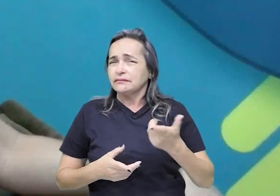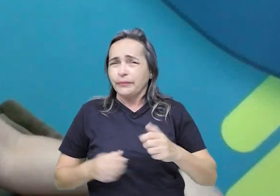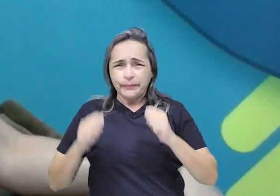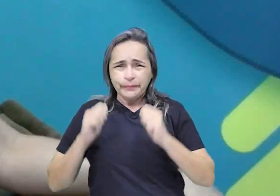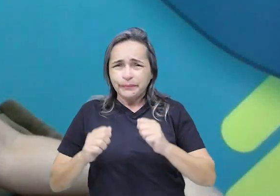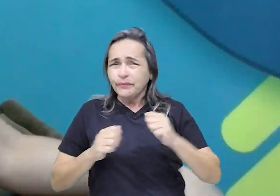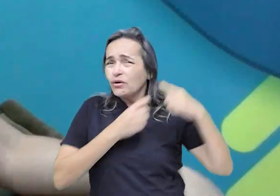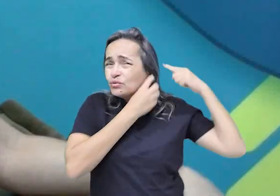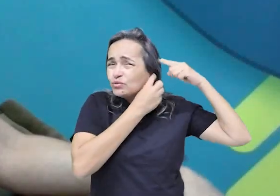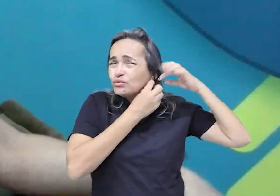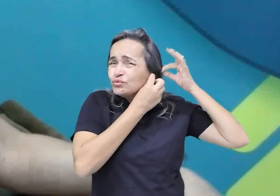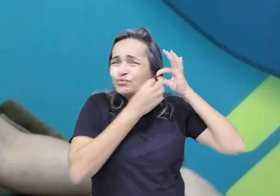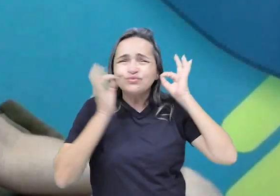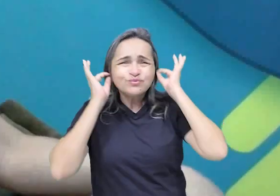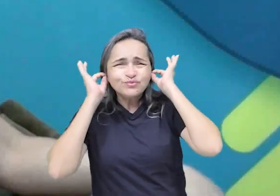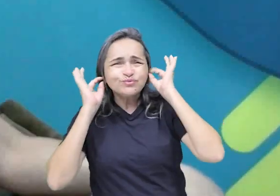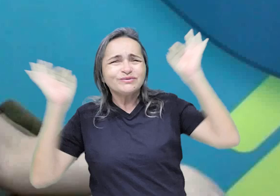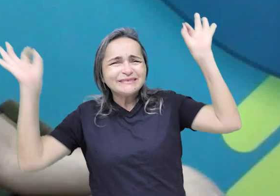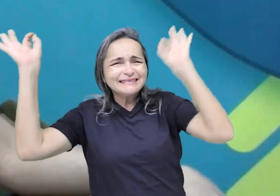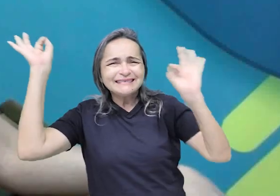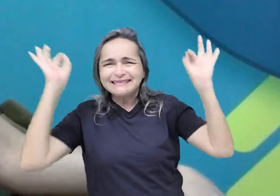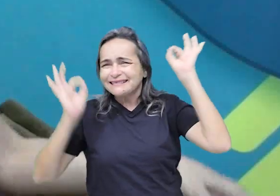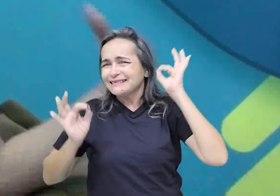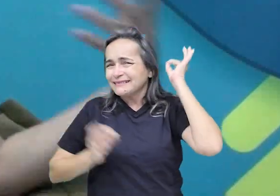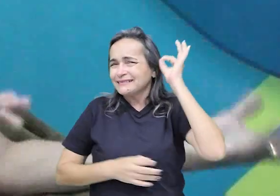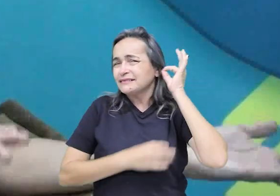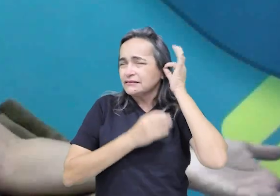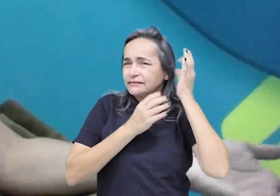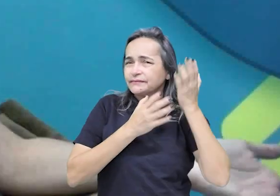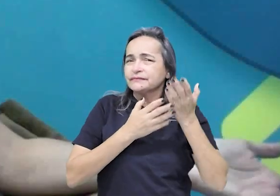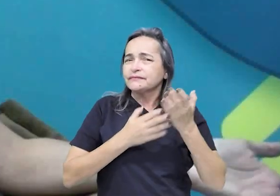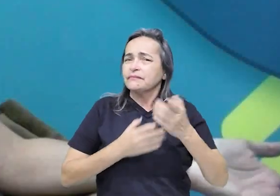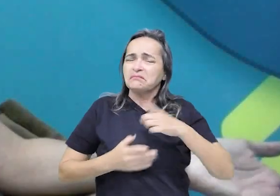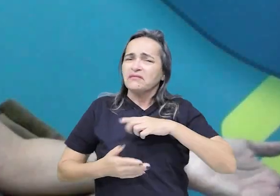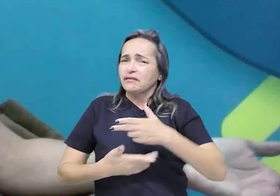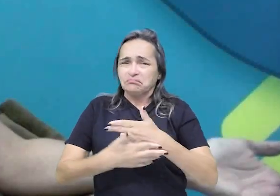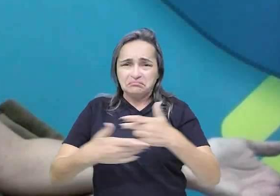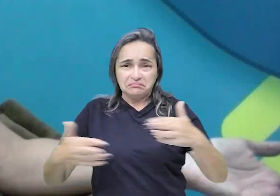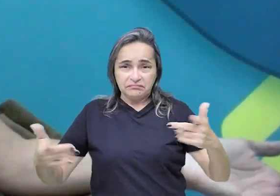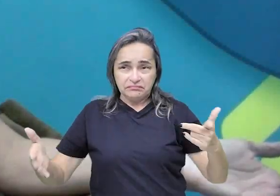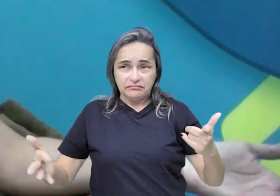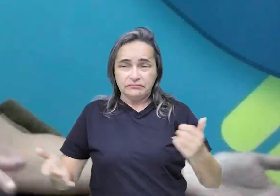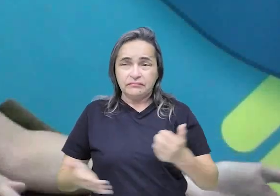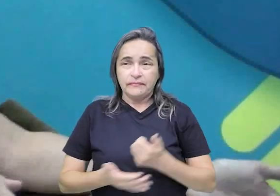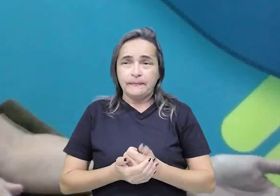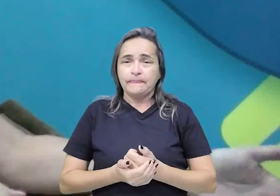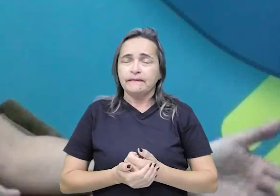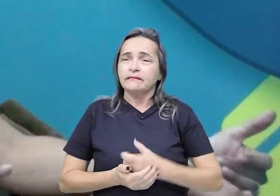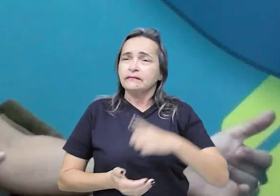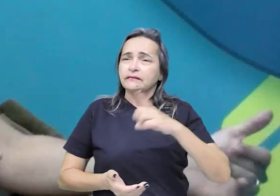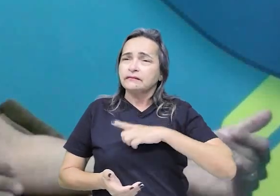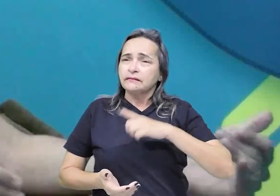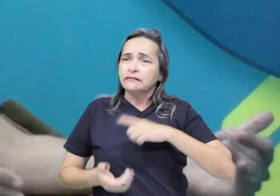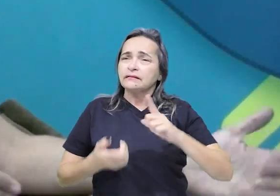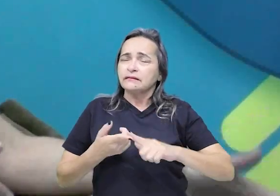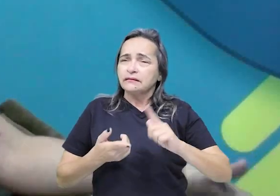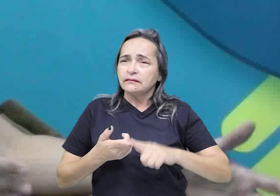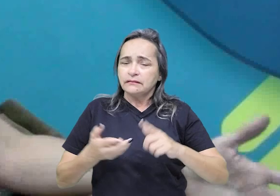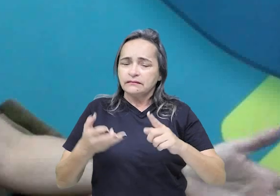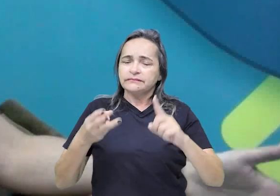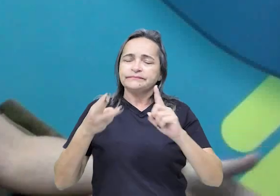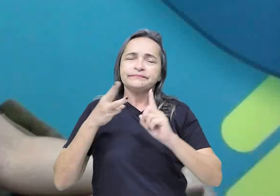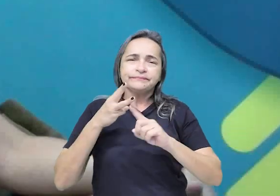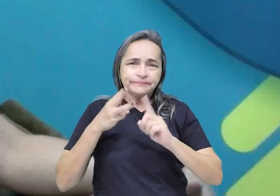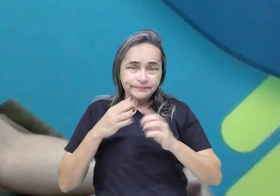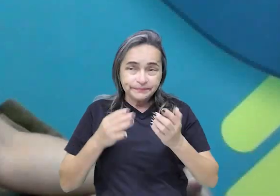seu ouvido, né? Então, existem essas situações. E existem as situações traumáticas que a gente chama, que são